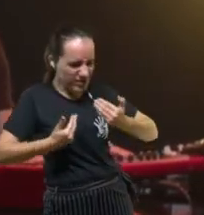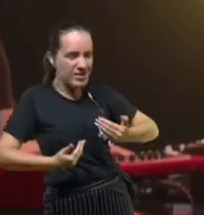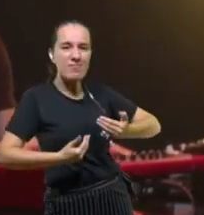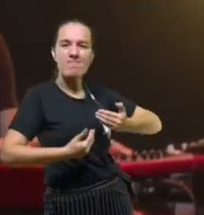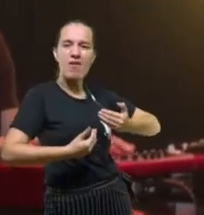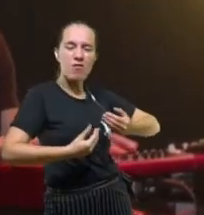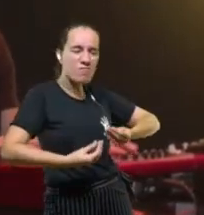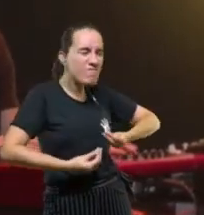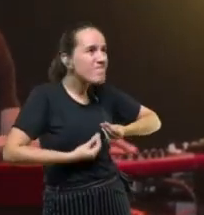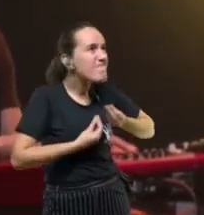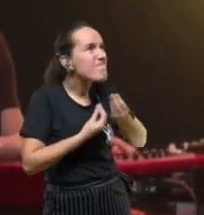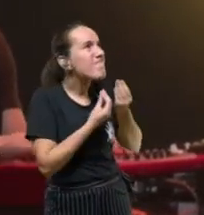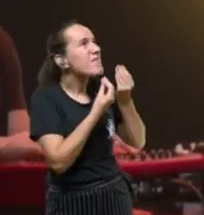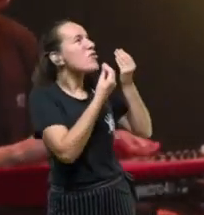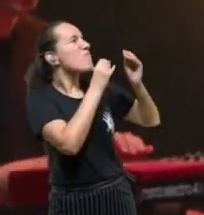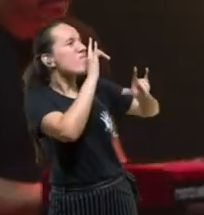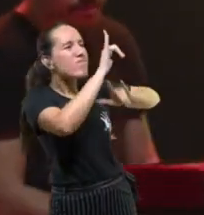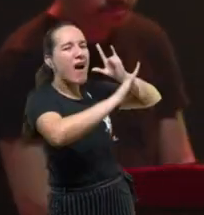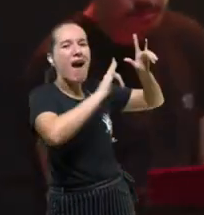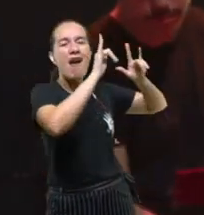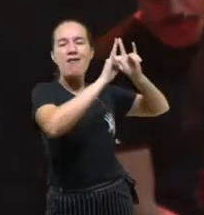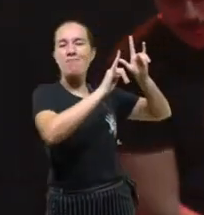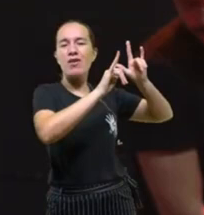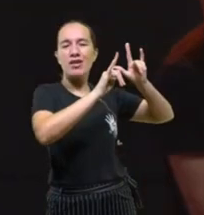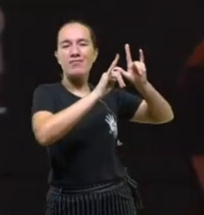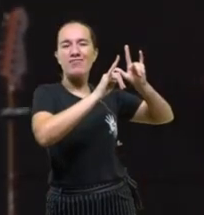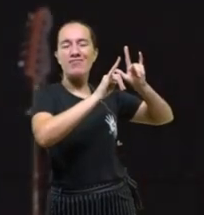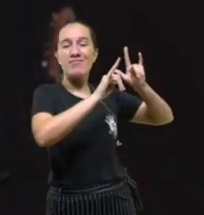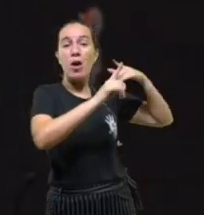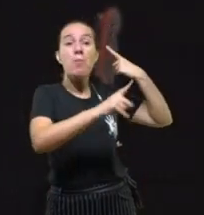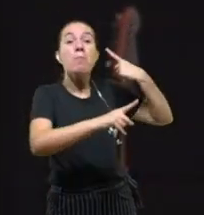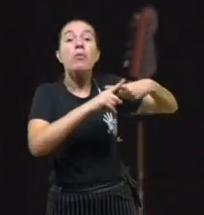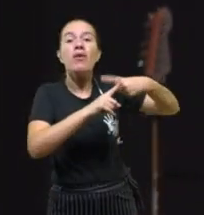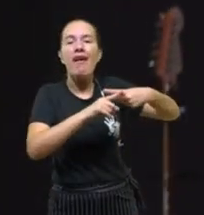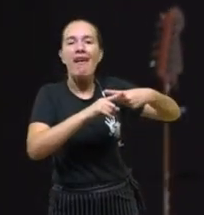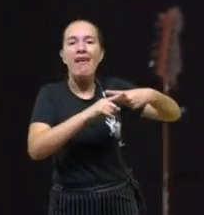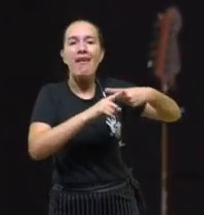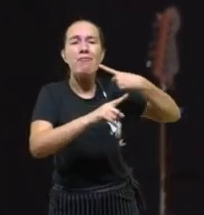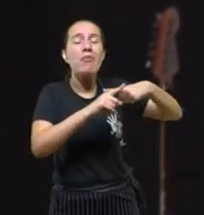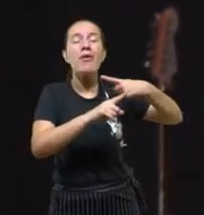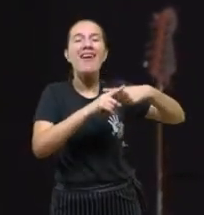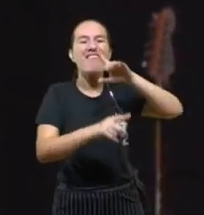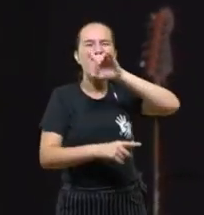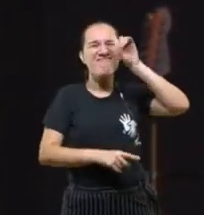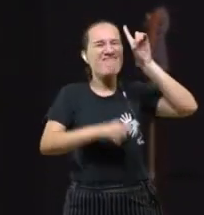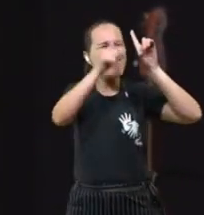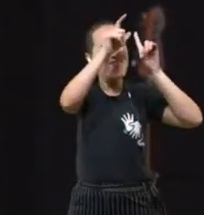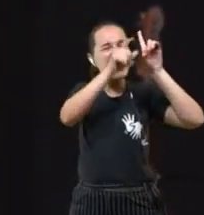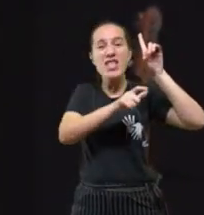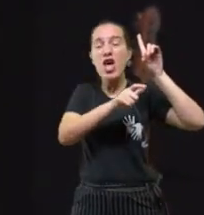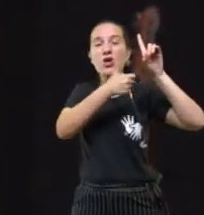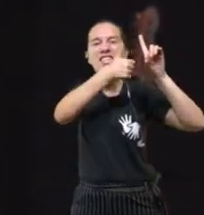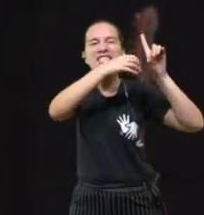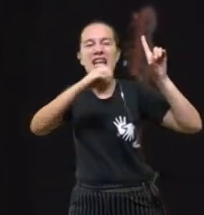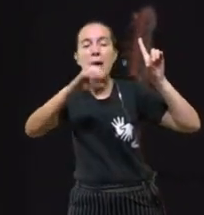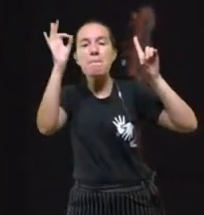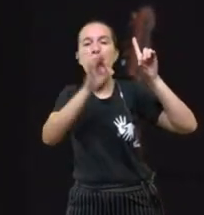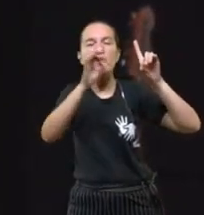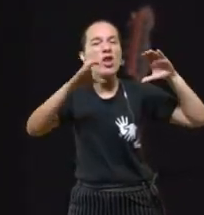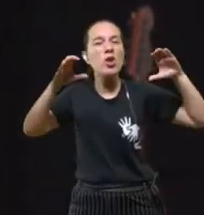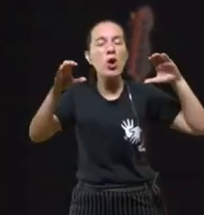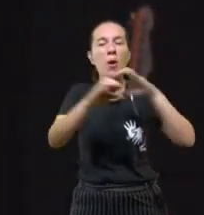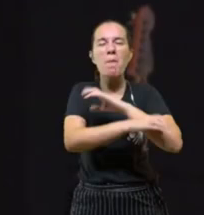que Ele pede isso de nós? Porque Ele ama você com toda a alma, todo o espírito,